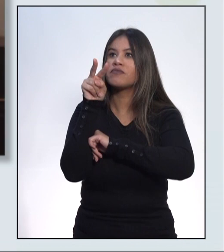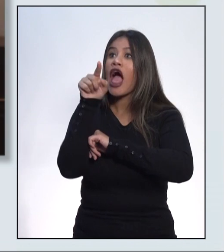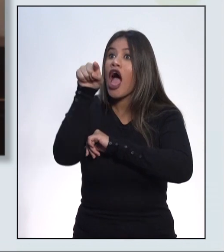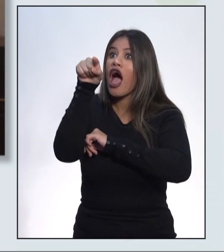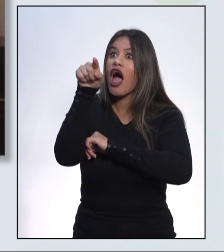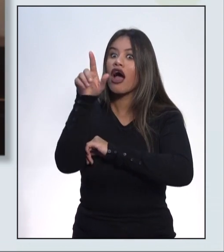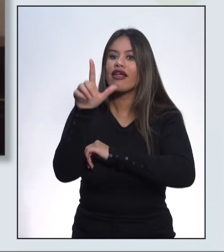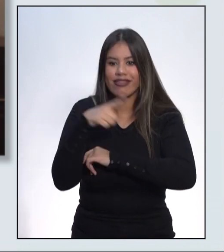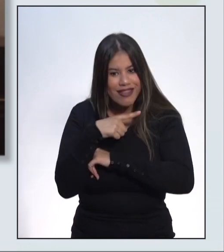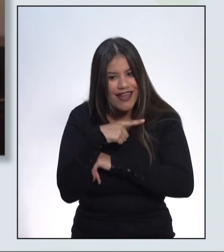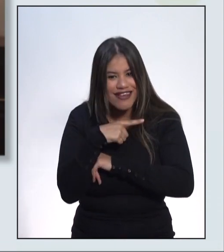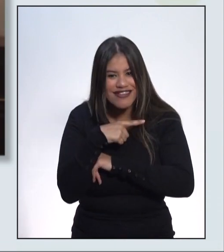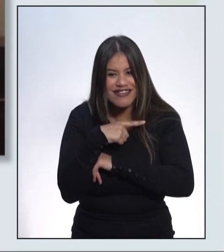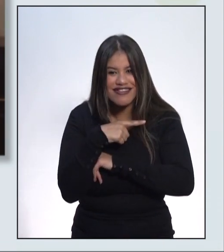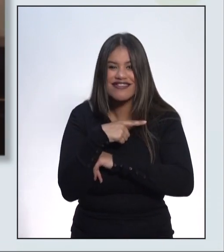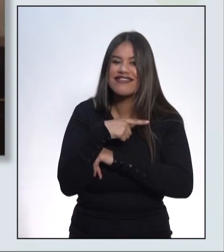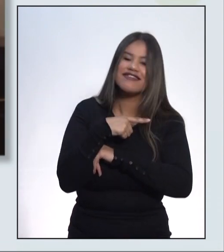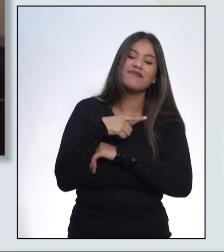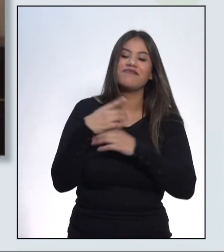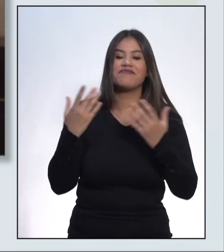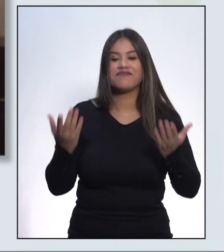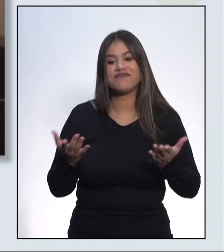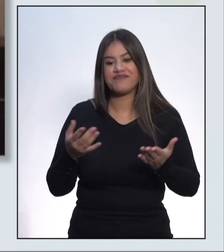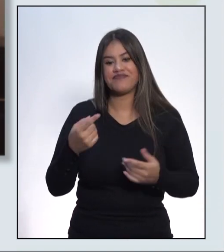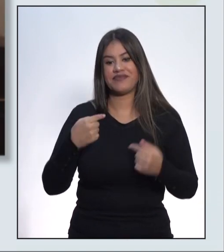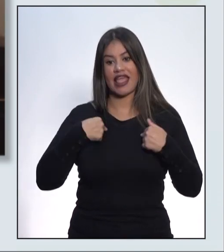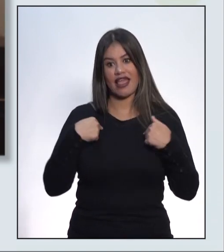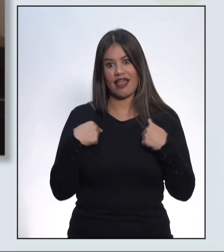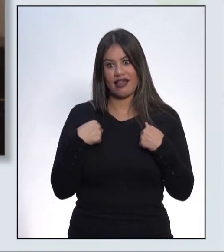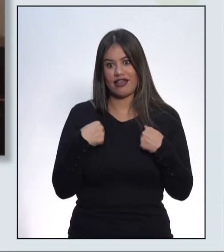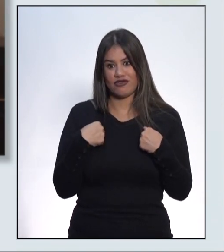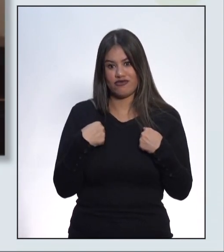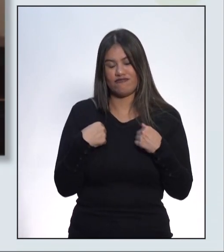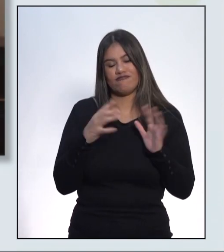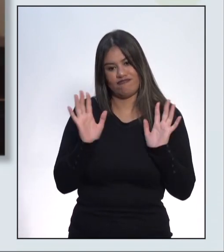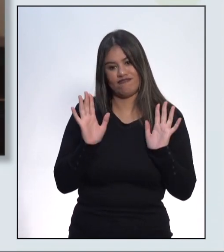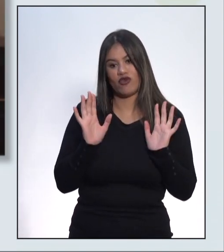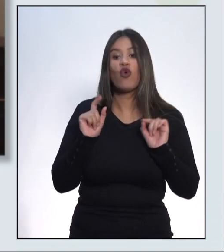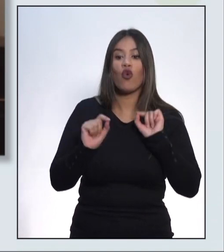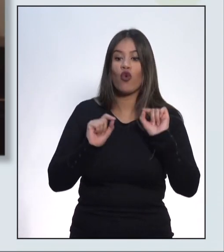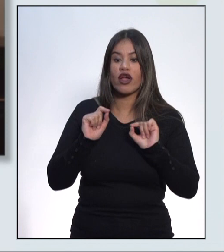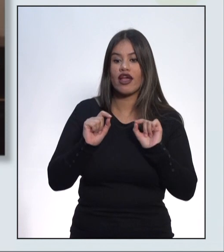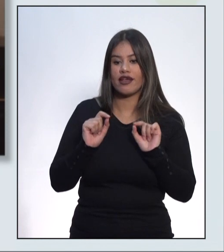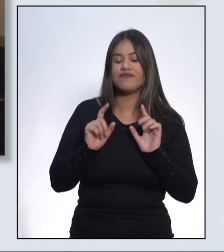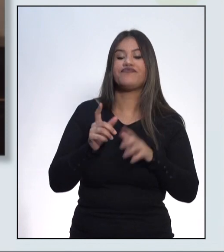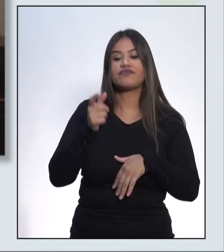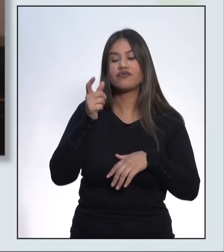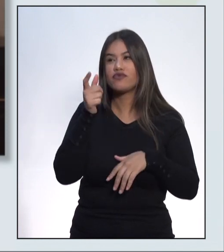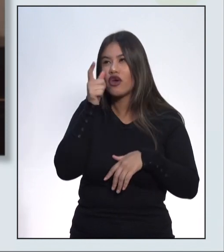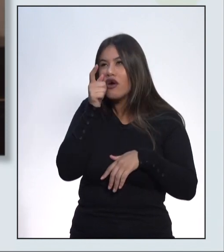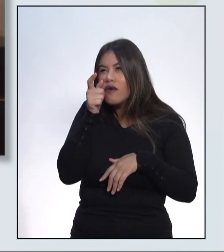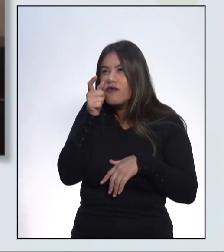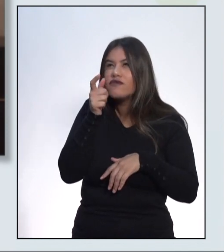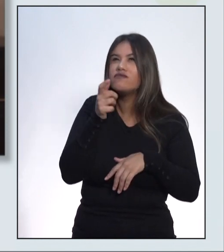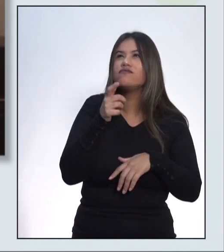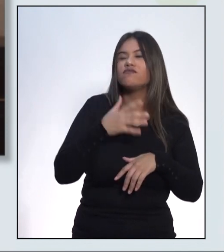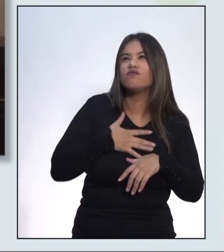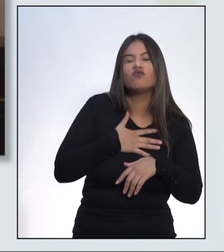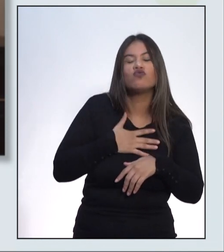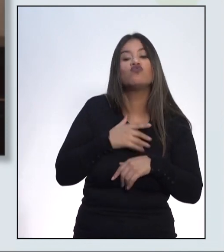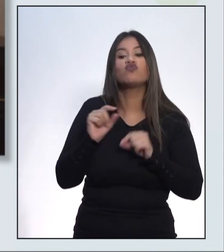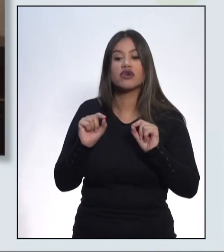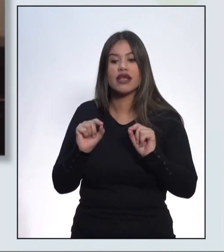atenção? Para mim, vou dar um exemplo. O que tem chamado minha atenção nesses últimos dias